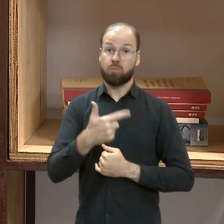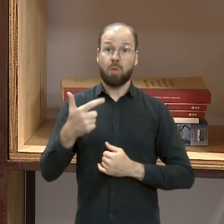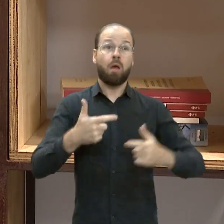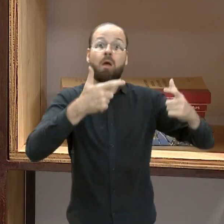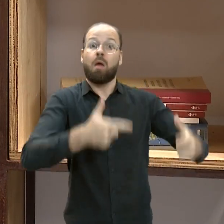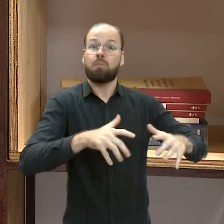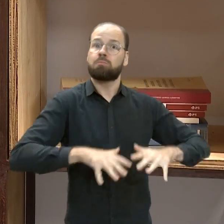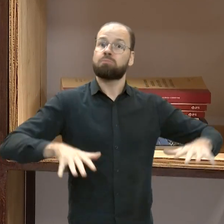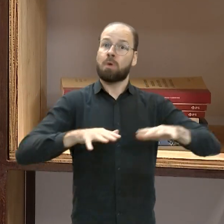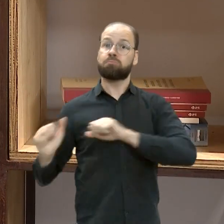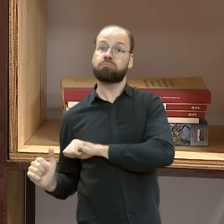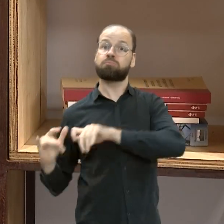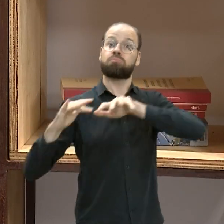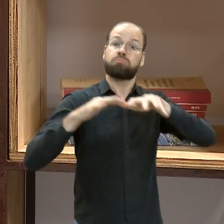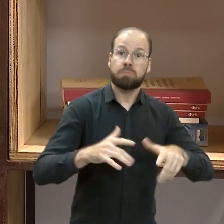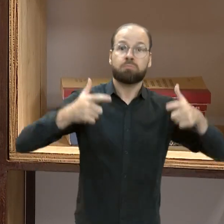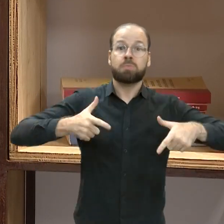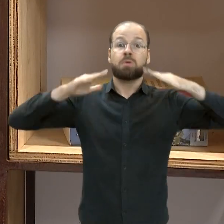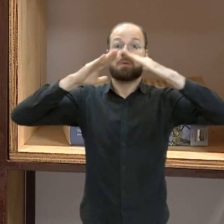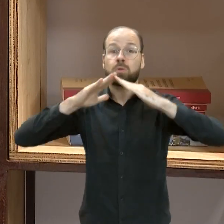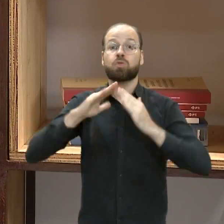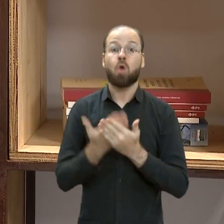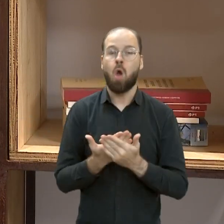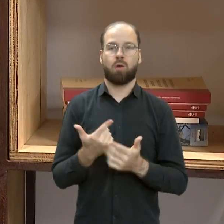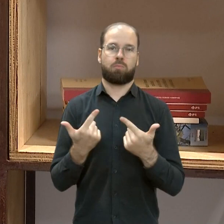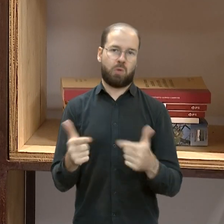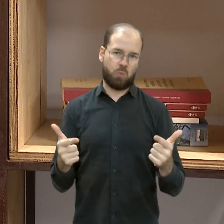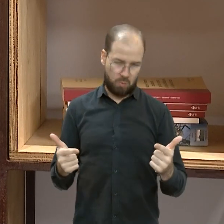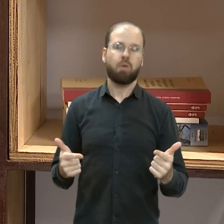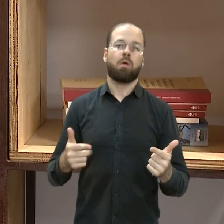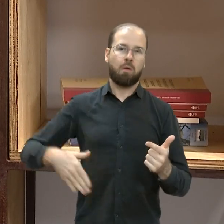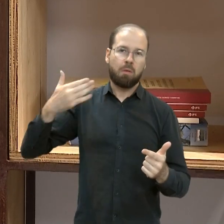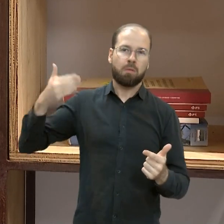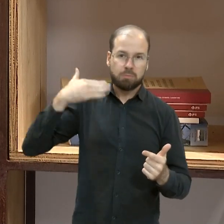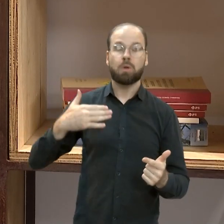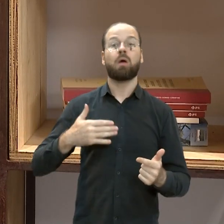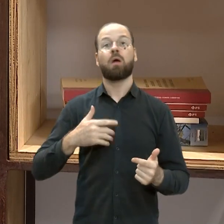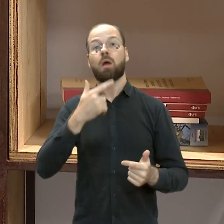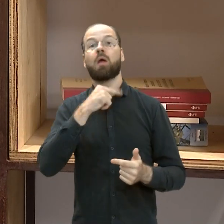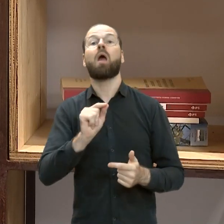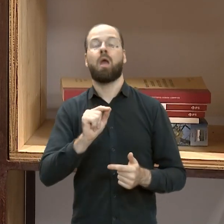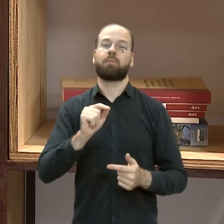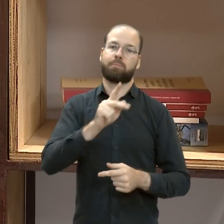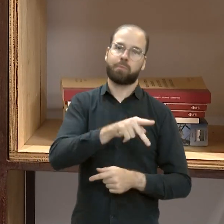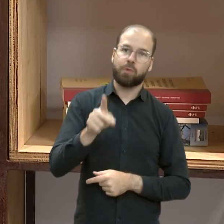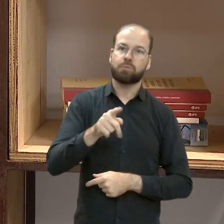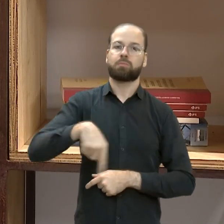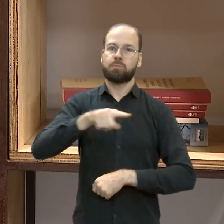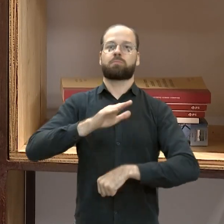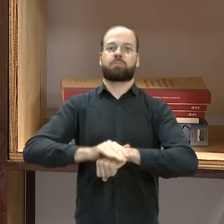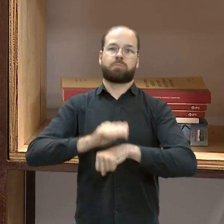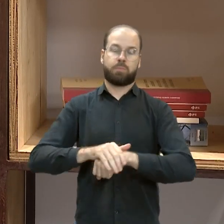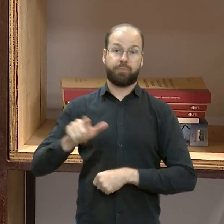escolas. Então existiam as casas e escolas que inclusive eram mantidas pelos próprios mestres, né? Então a